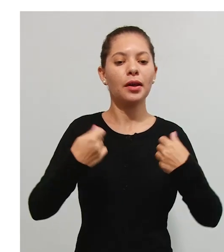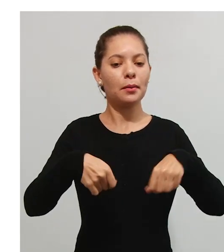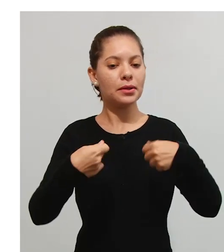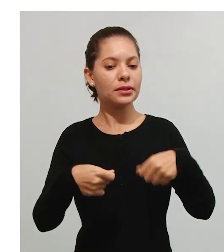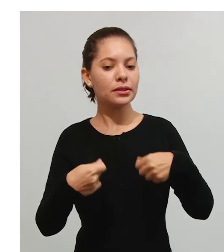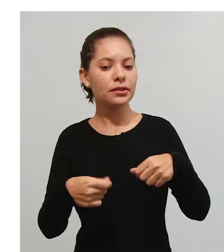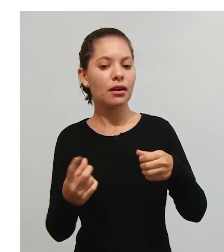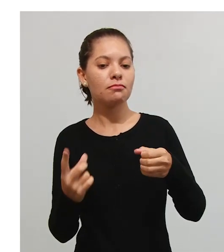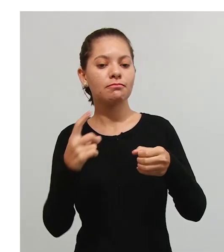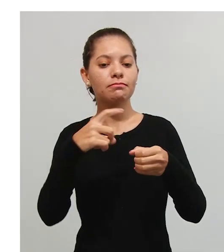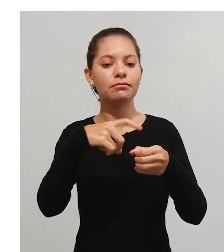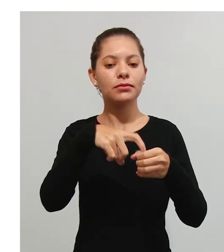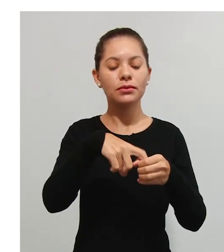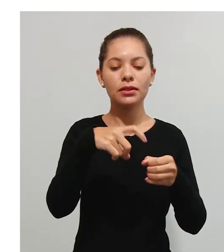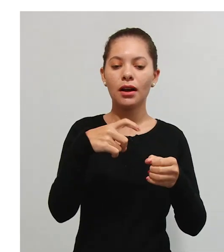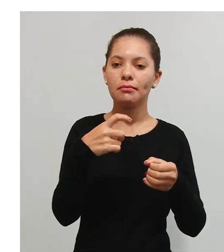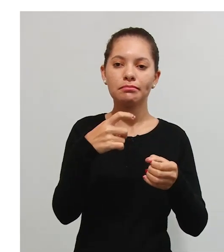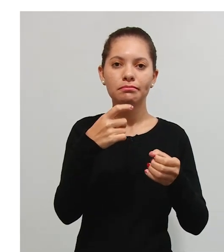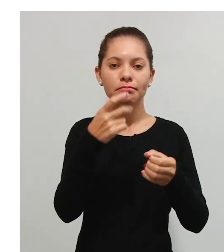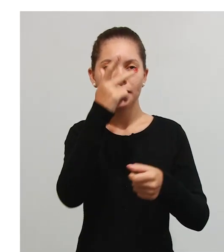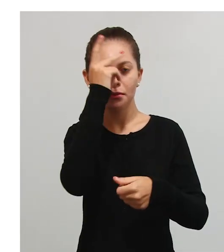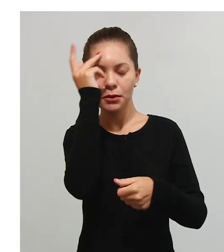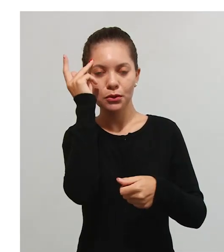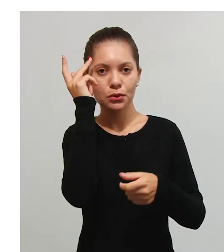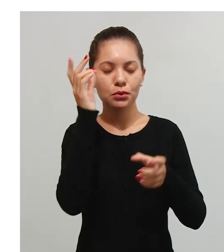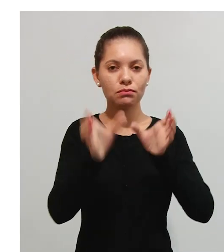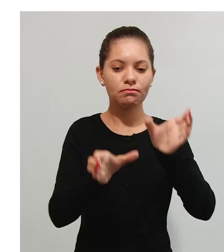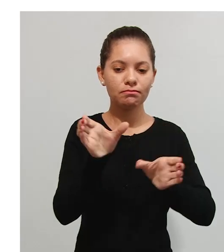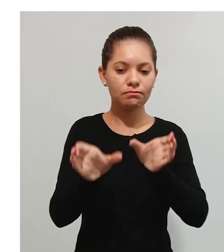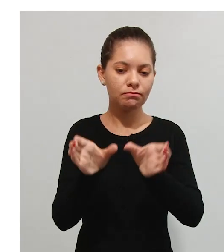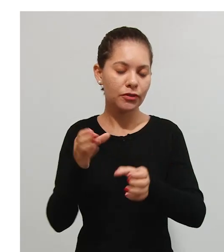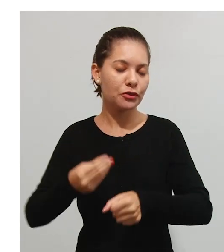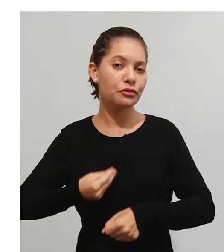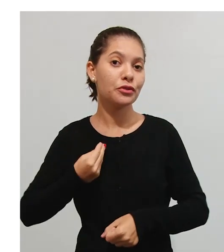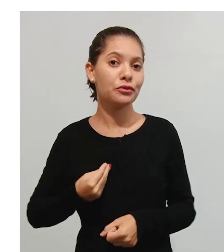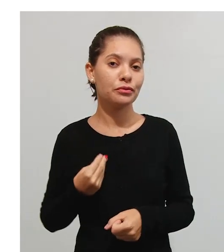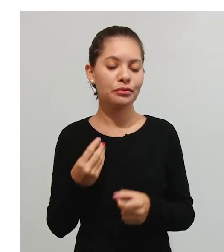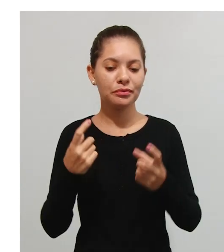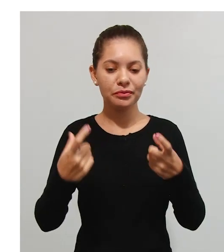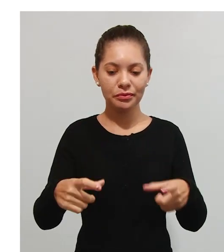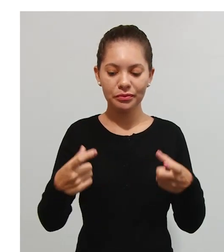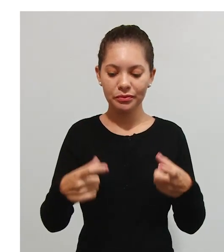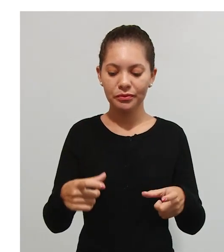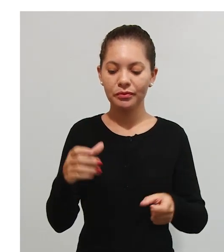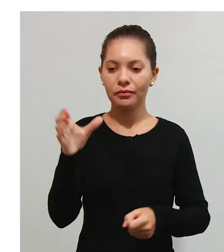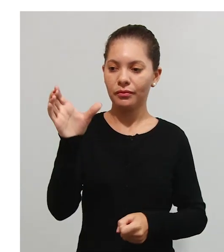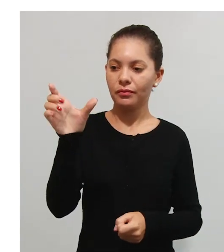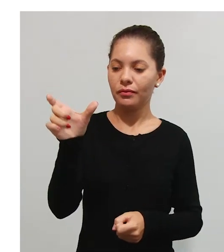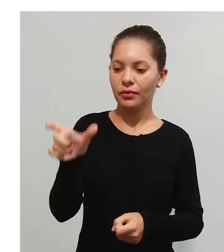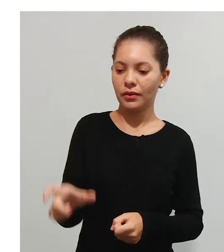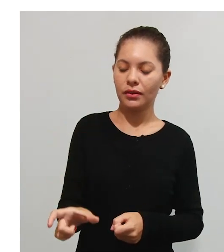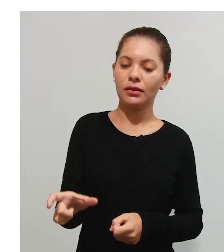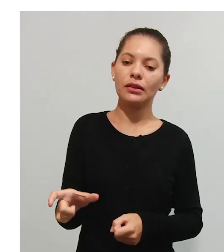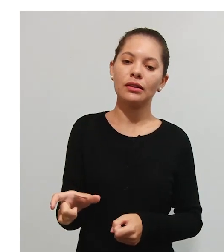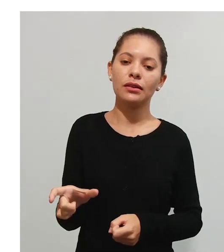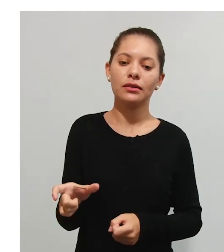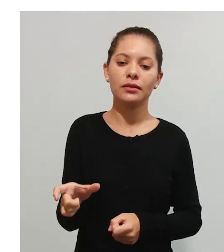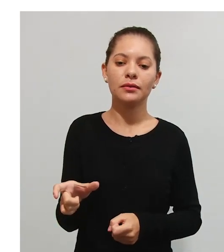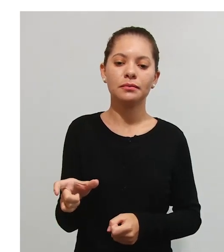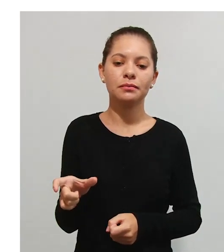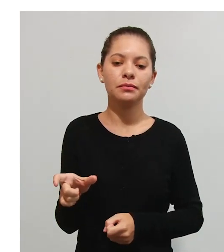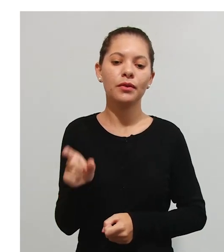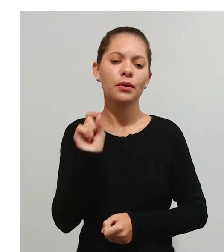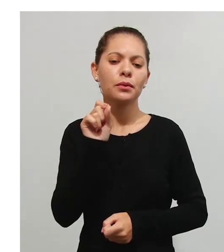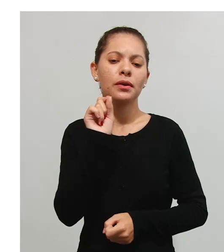tem que trazer uma contrapartida aí para esses moradores, para esses habitantes locais, ok? Já o empreendedorismo social,